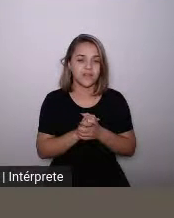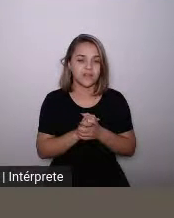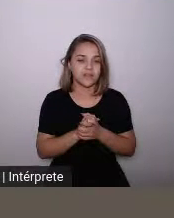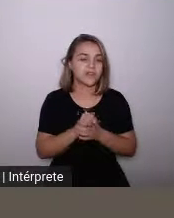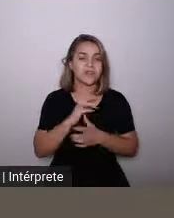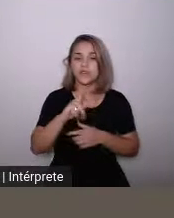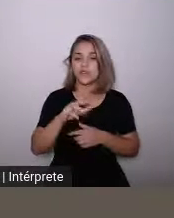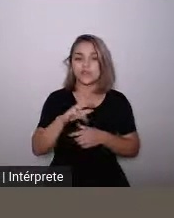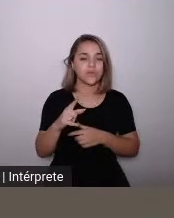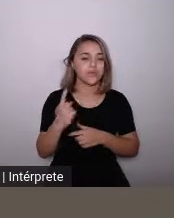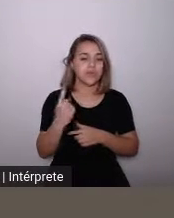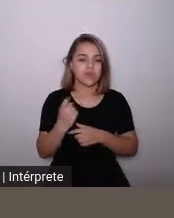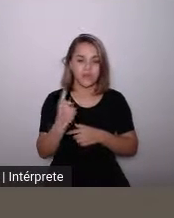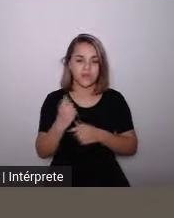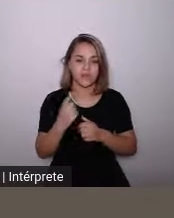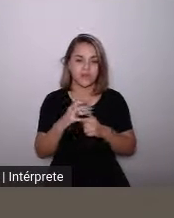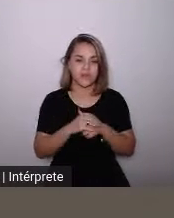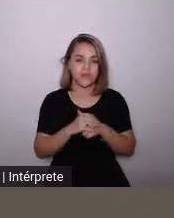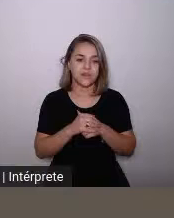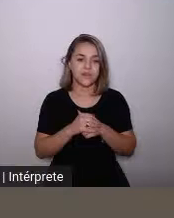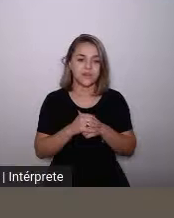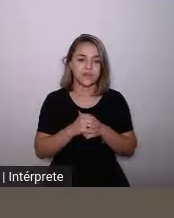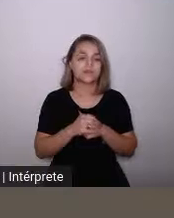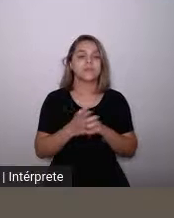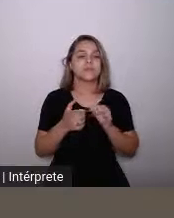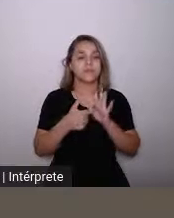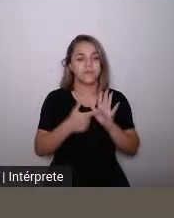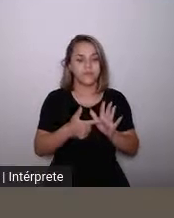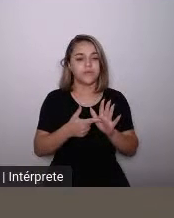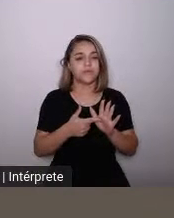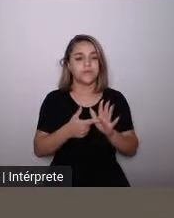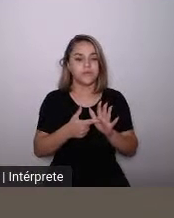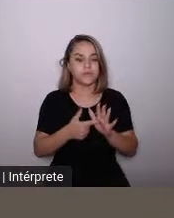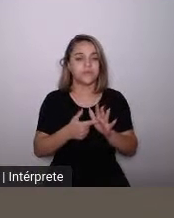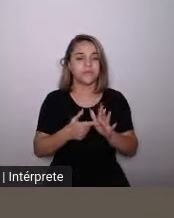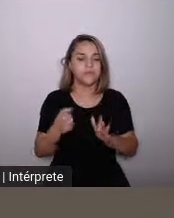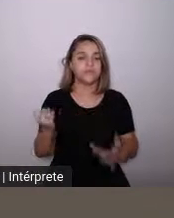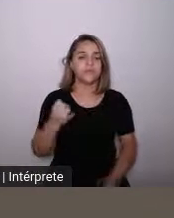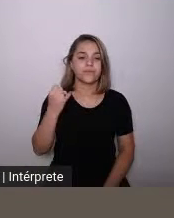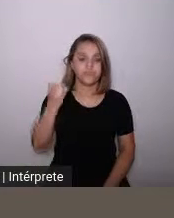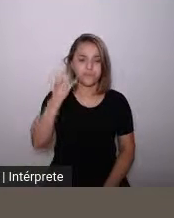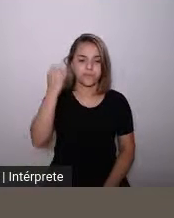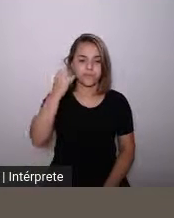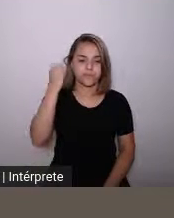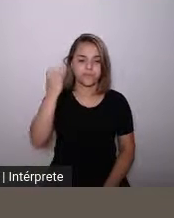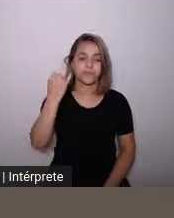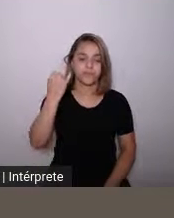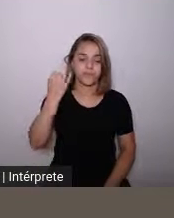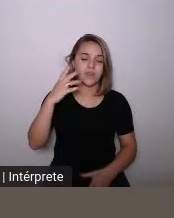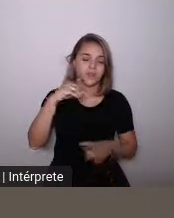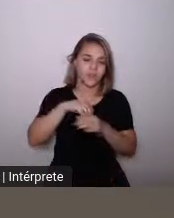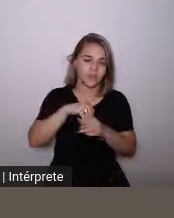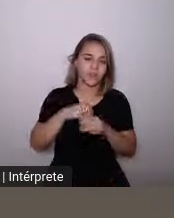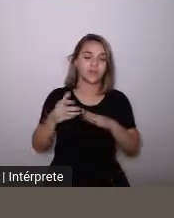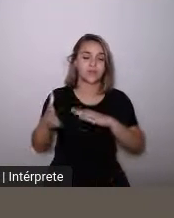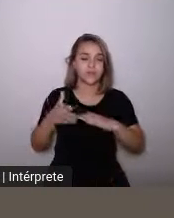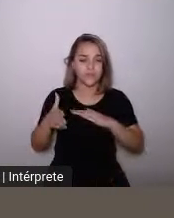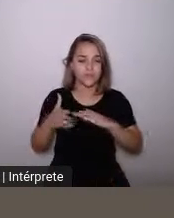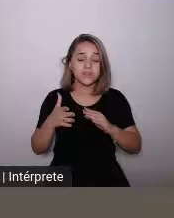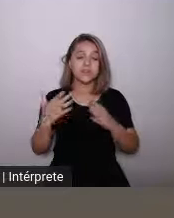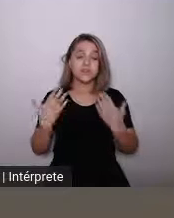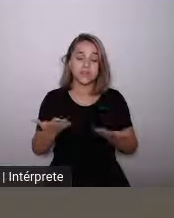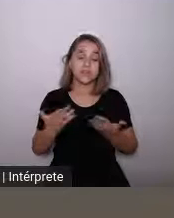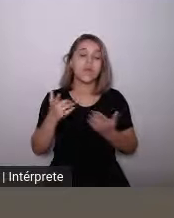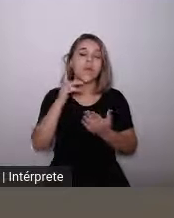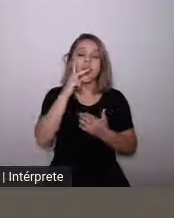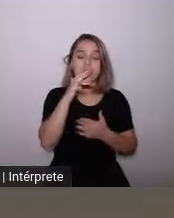únicas, o Matei Kalinescu também coloca a decadência como um contraponto importante dentro do modernismo, e eu acho que esses